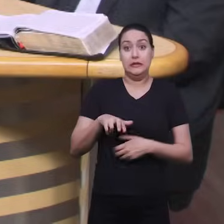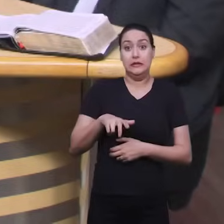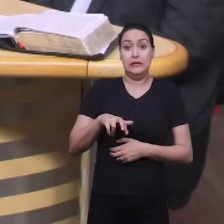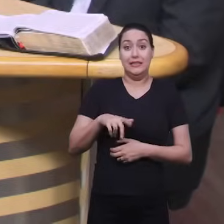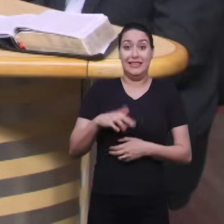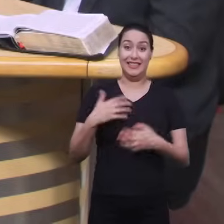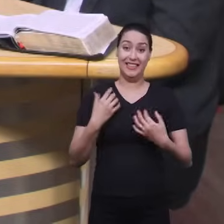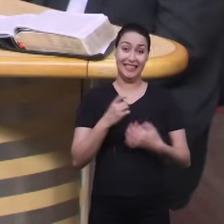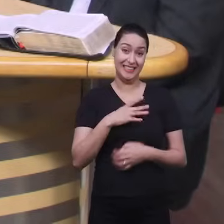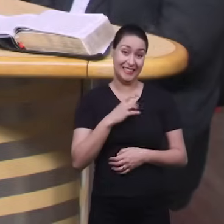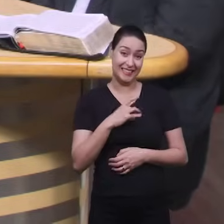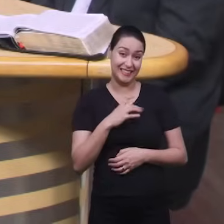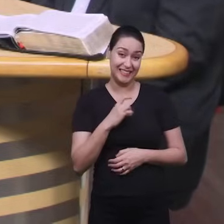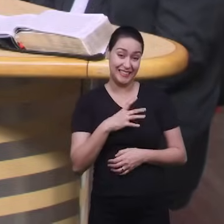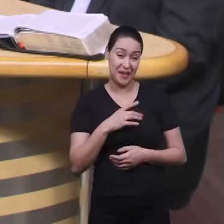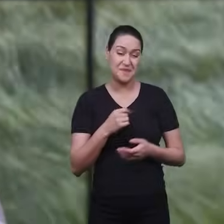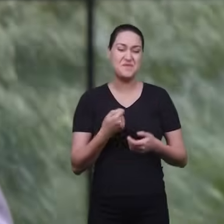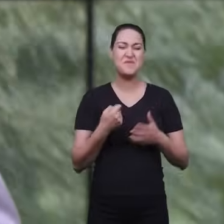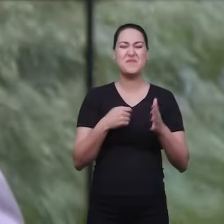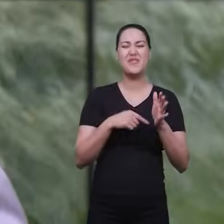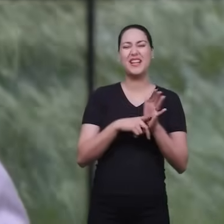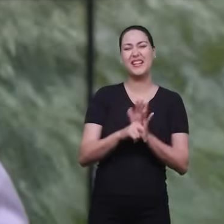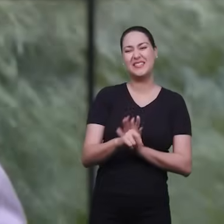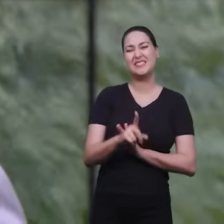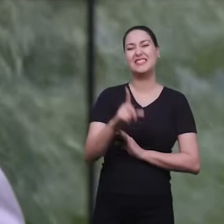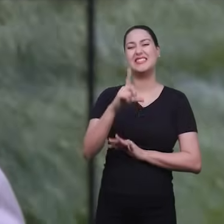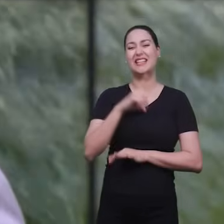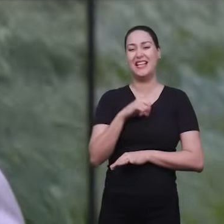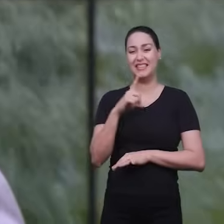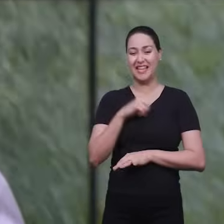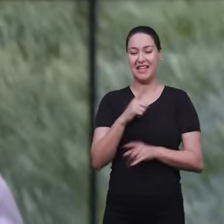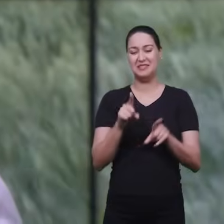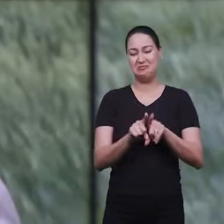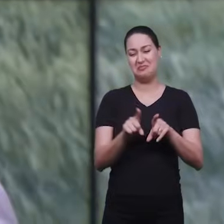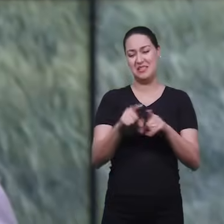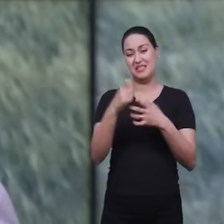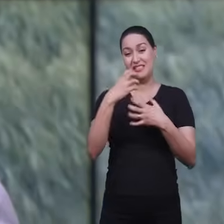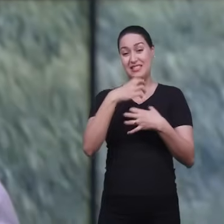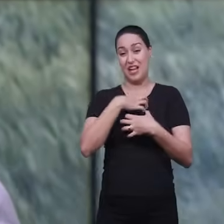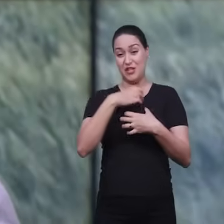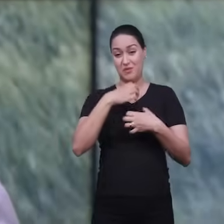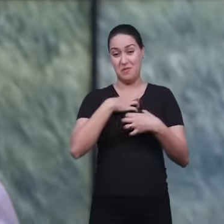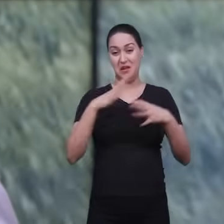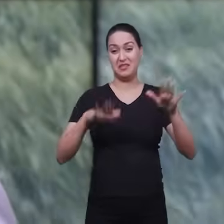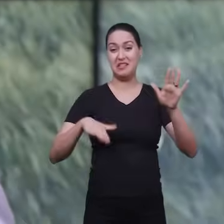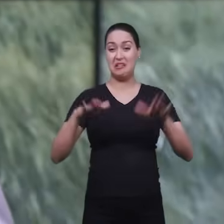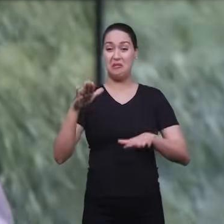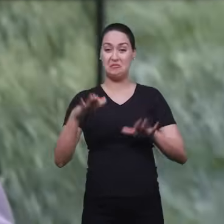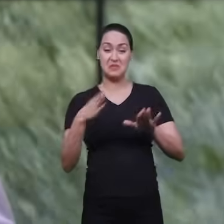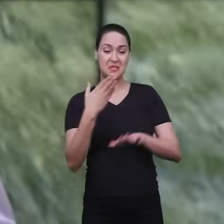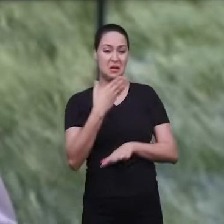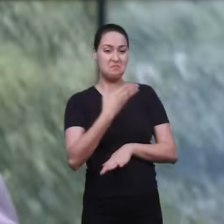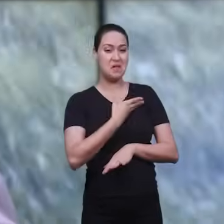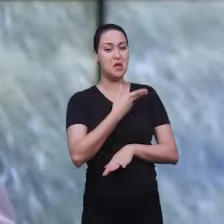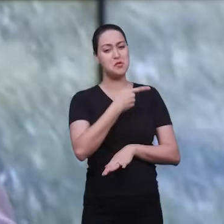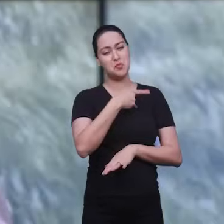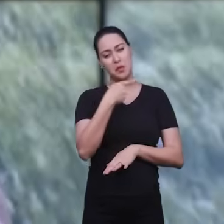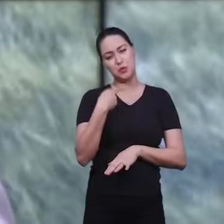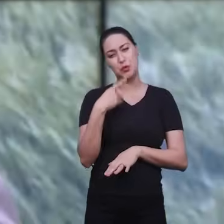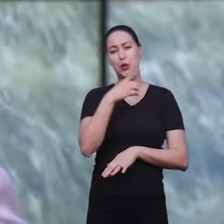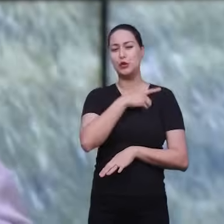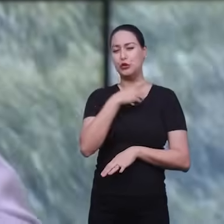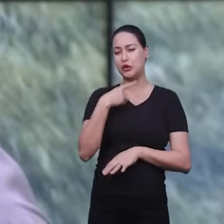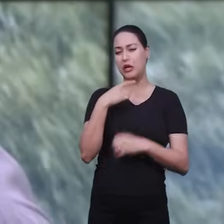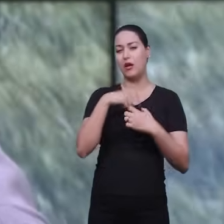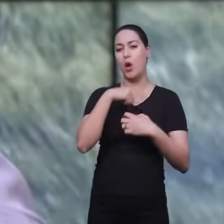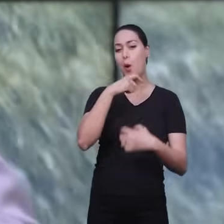a minha coisa e há uma pergunta e um sentimento que alguns companheiros tem tanto